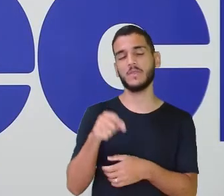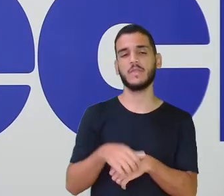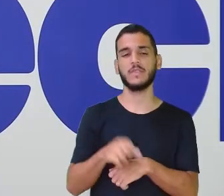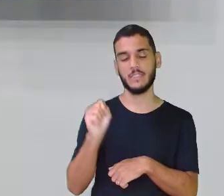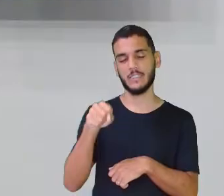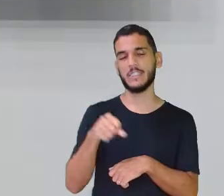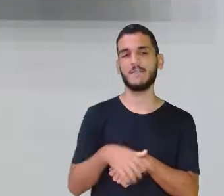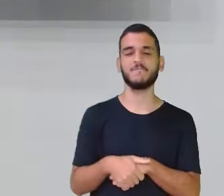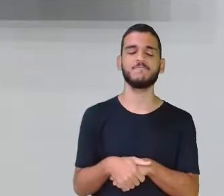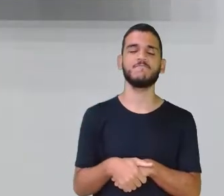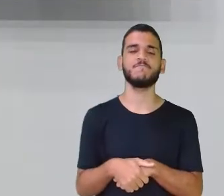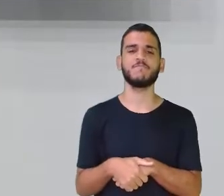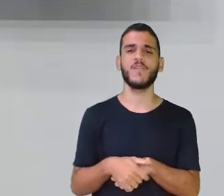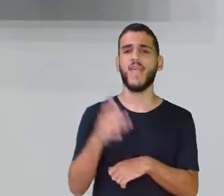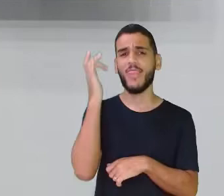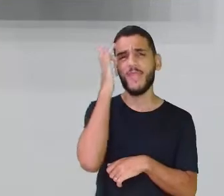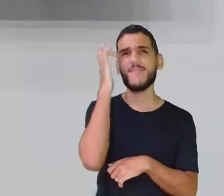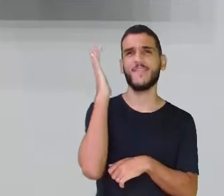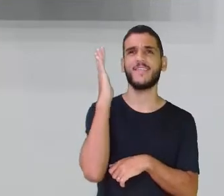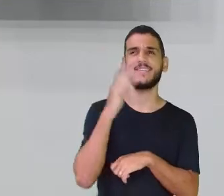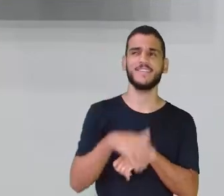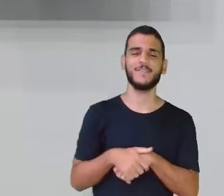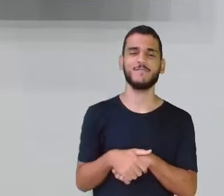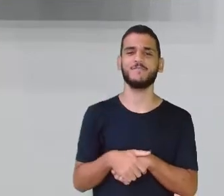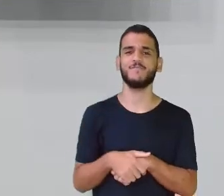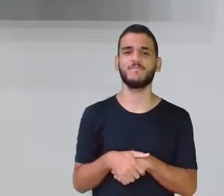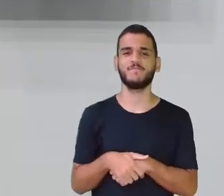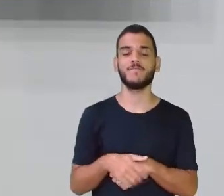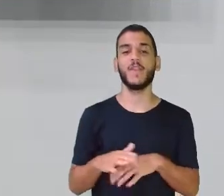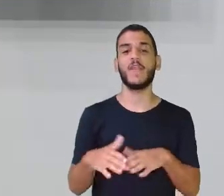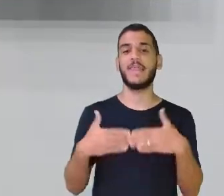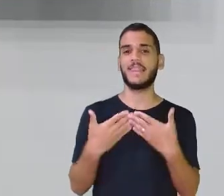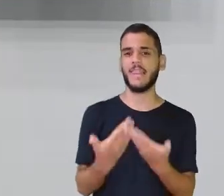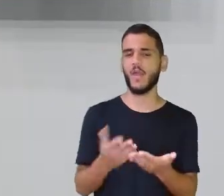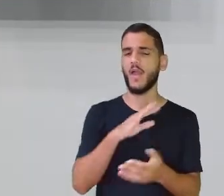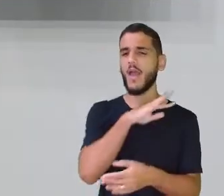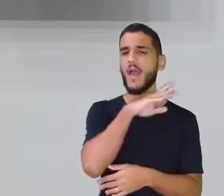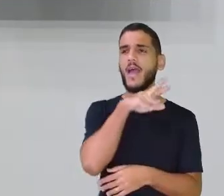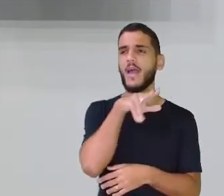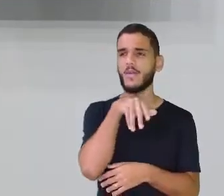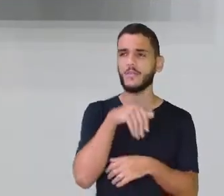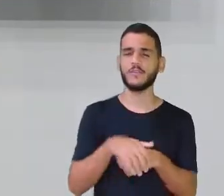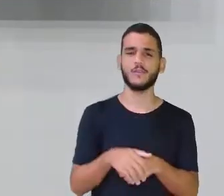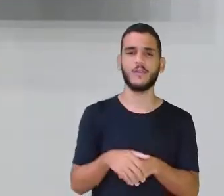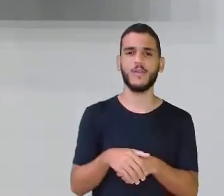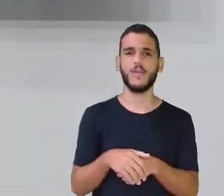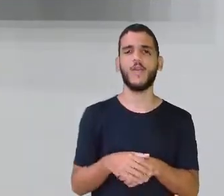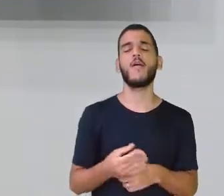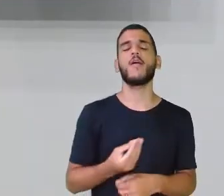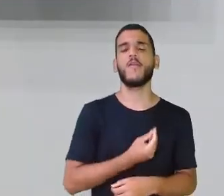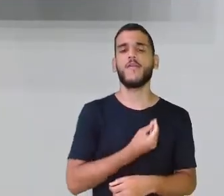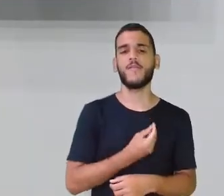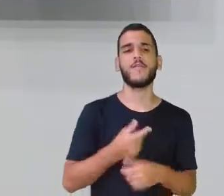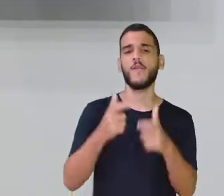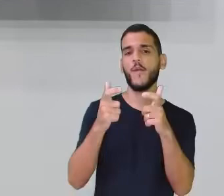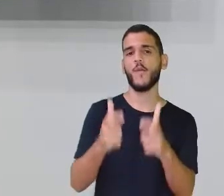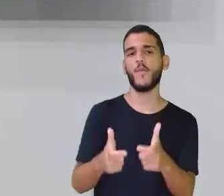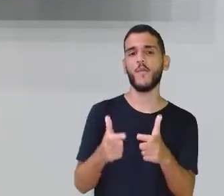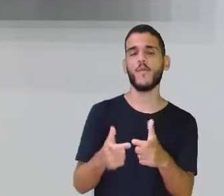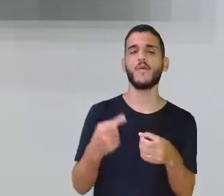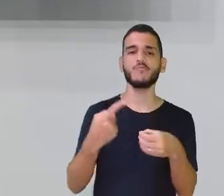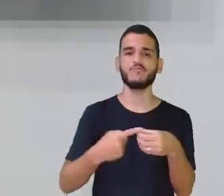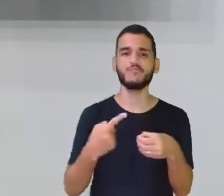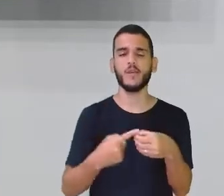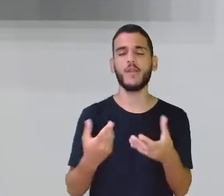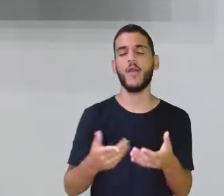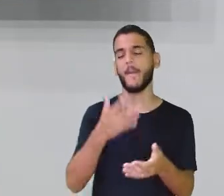né? Pois é. Fica fácil. Geralmente esses tipos de animais, eles são criados em fazendas. Tem pessoas que